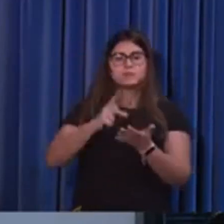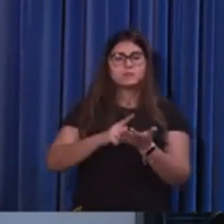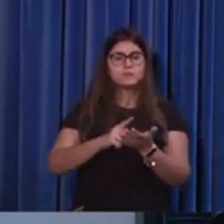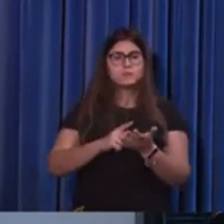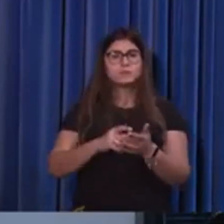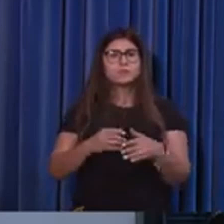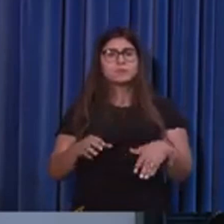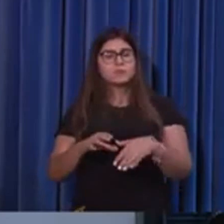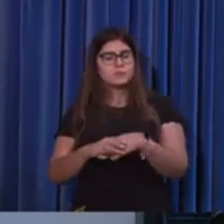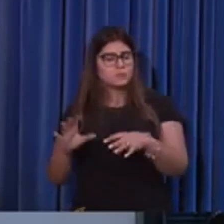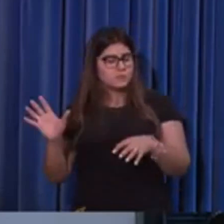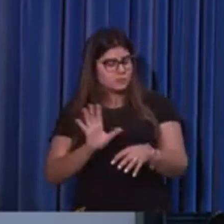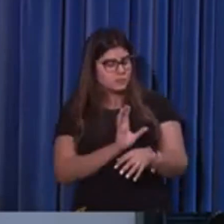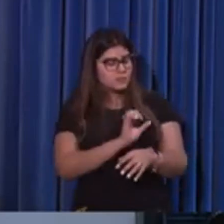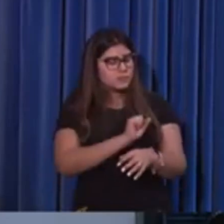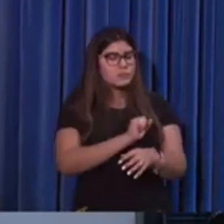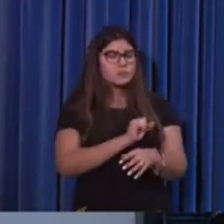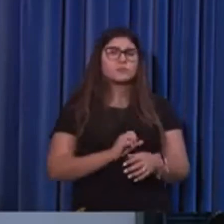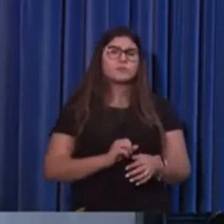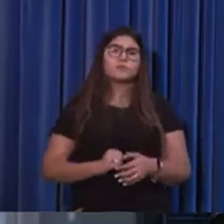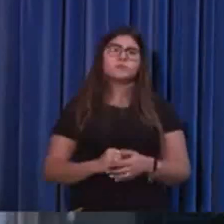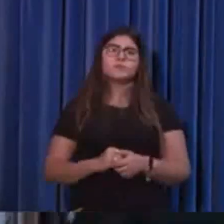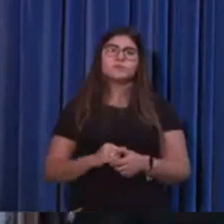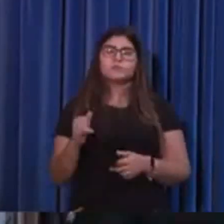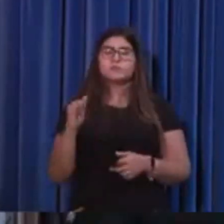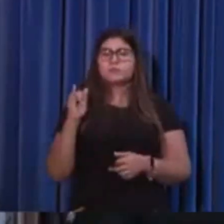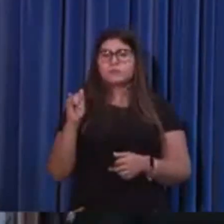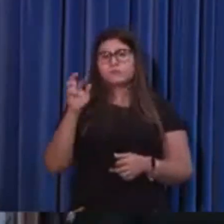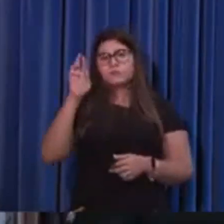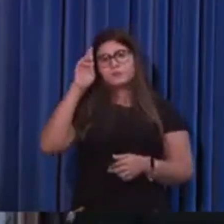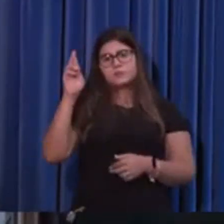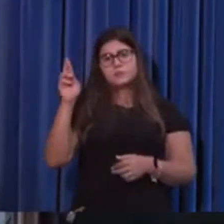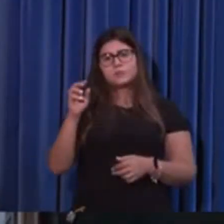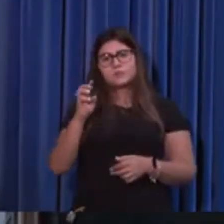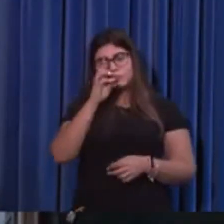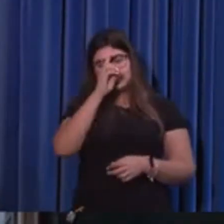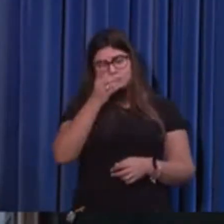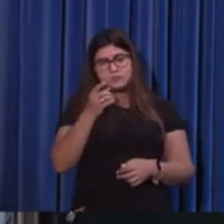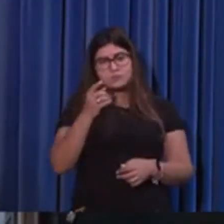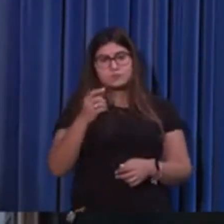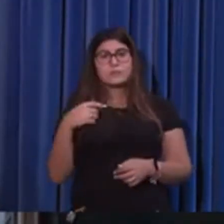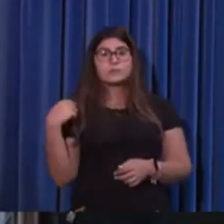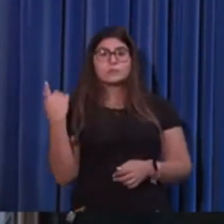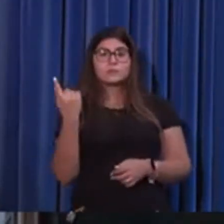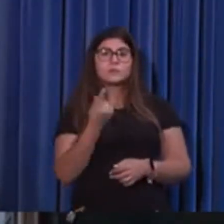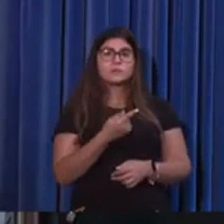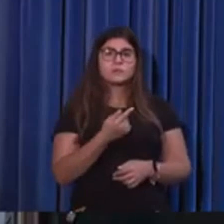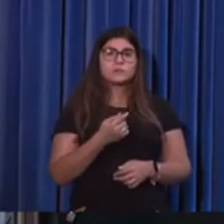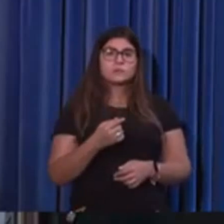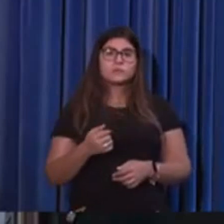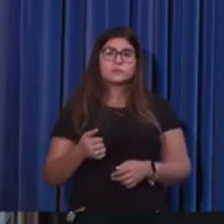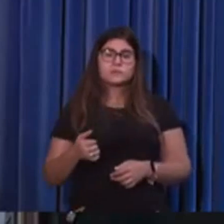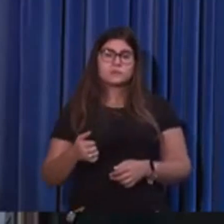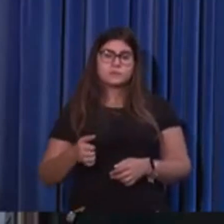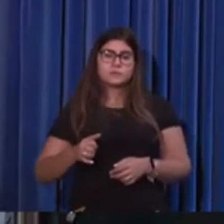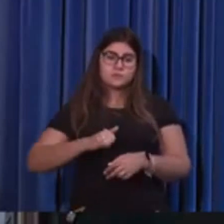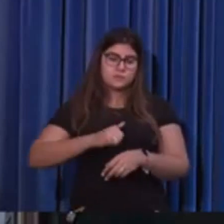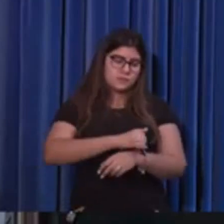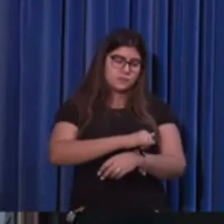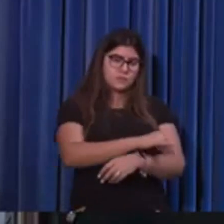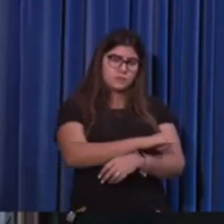amor. E se o Senhor manda que nós, com as ovelhas, usemos tanto